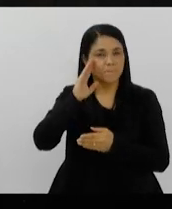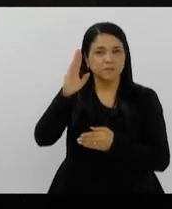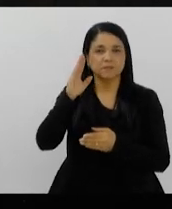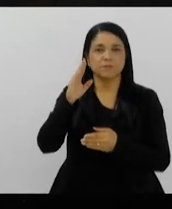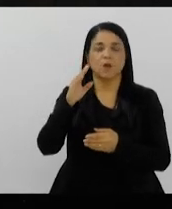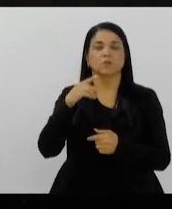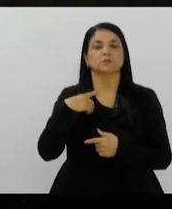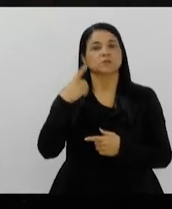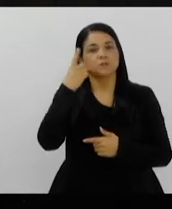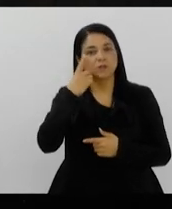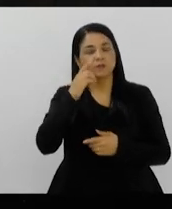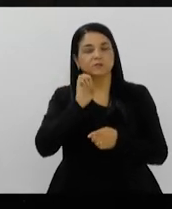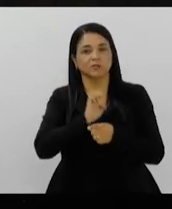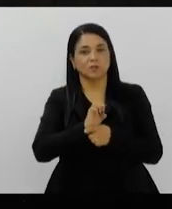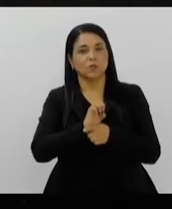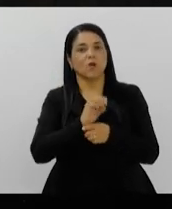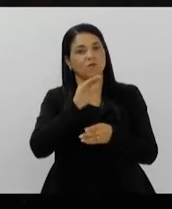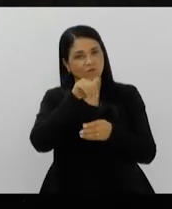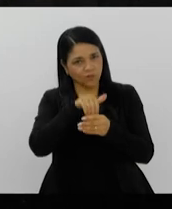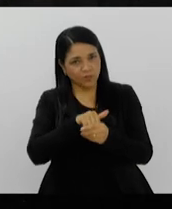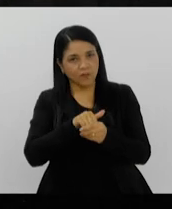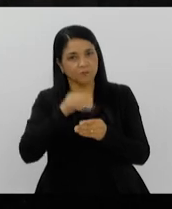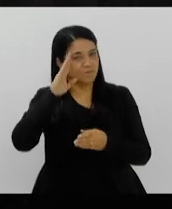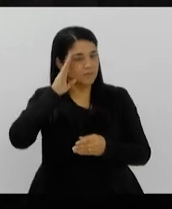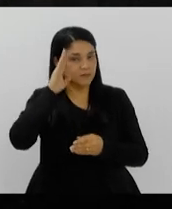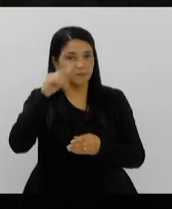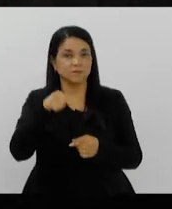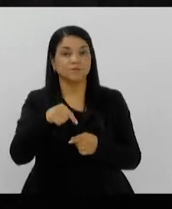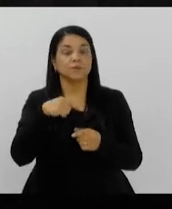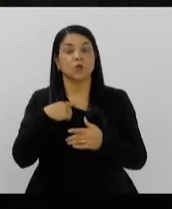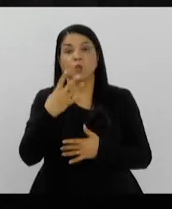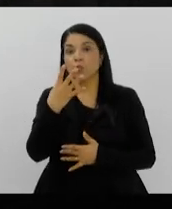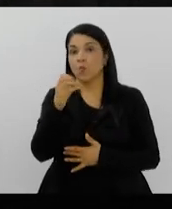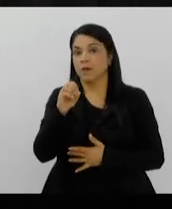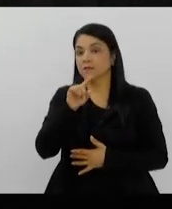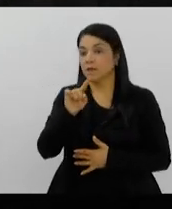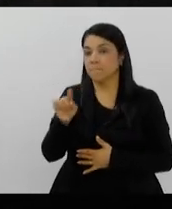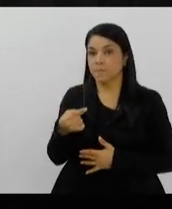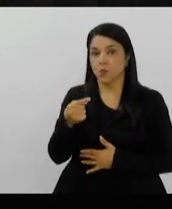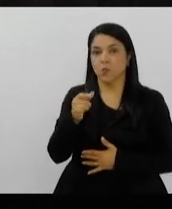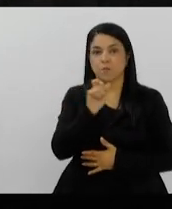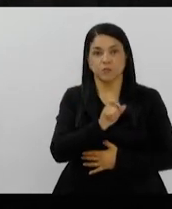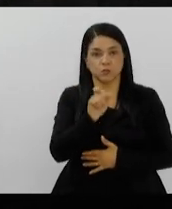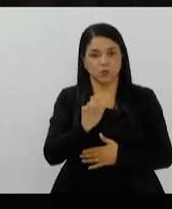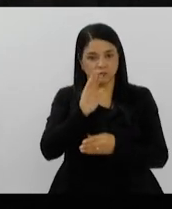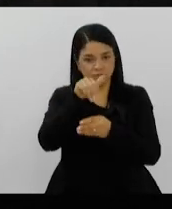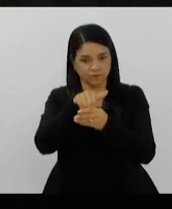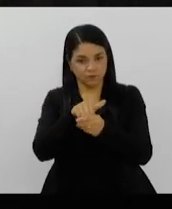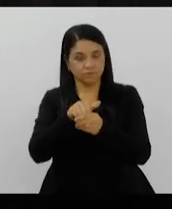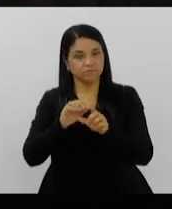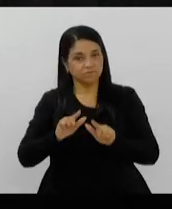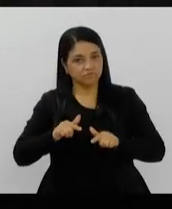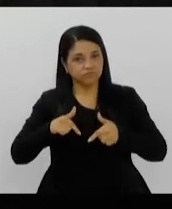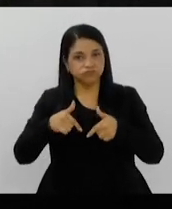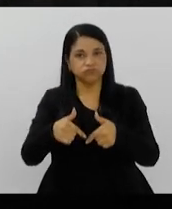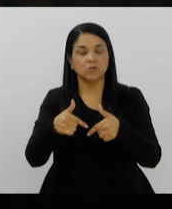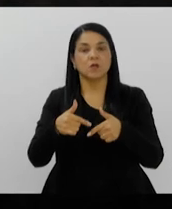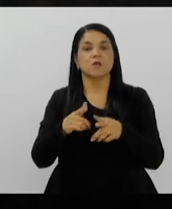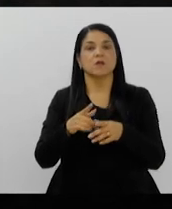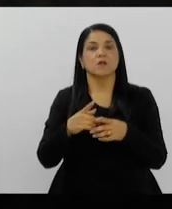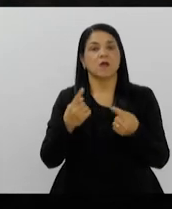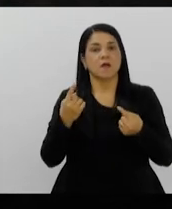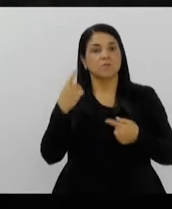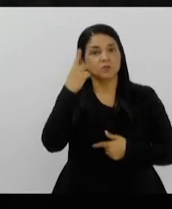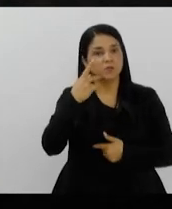votado, por ter ido ao segundo turno e por ter tido quase 40 mil pessoas ao meu lado para poder enfrentar essas forças políticas